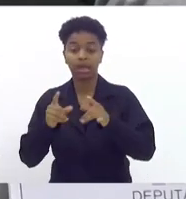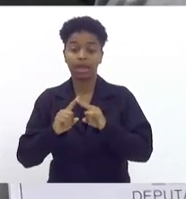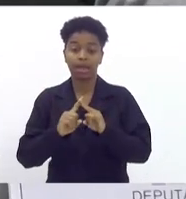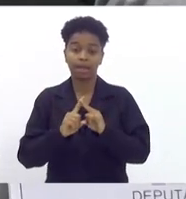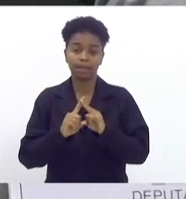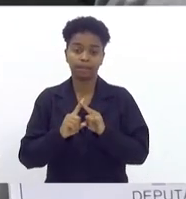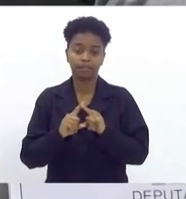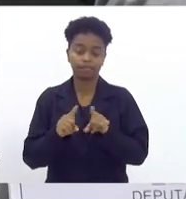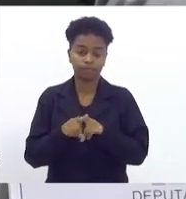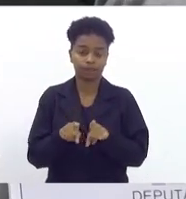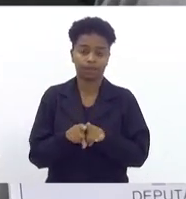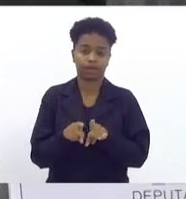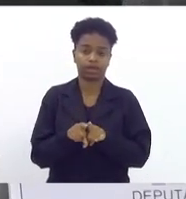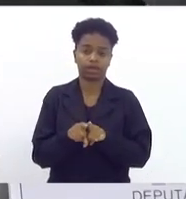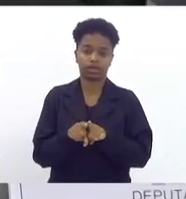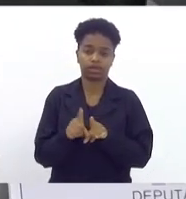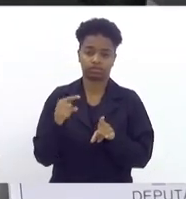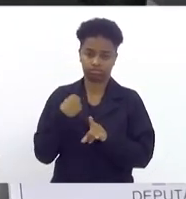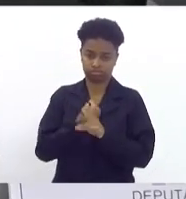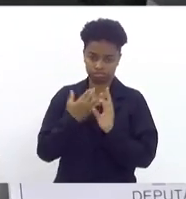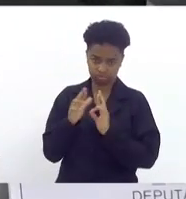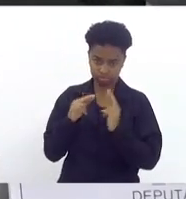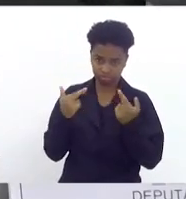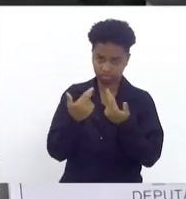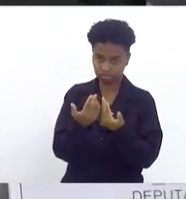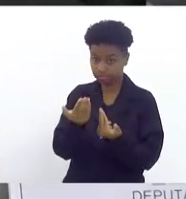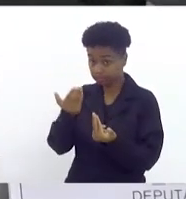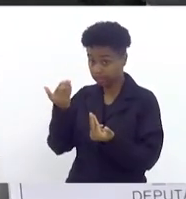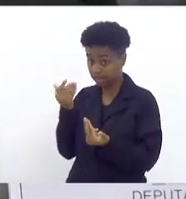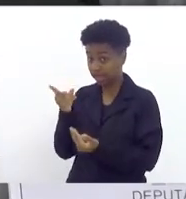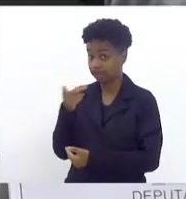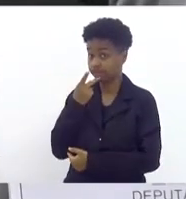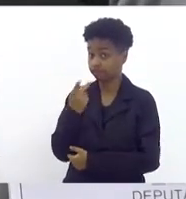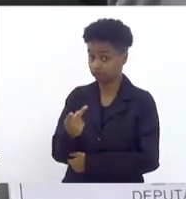numa das nossas reuniões anteriores ele falou,